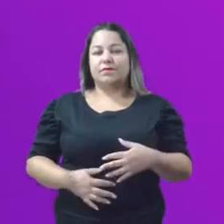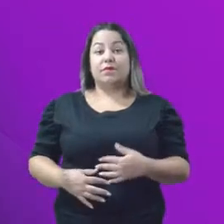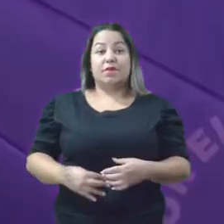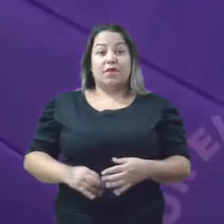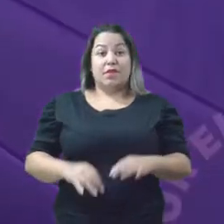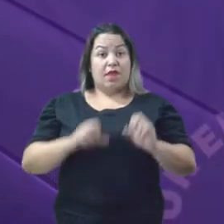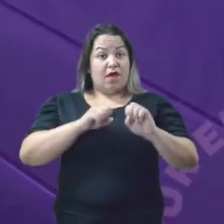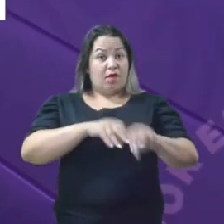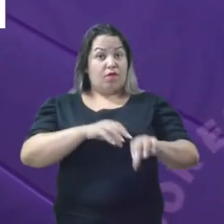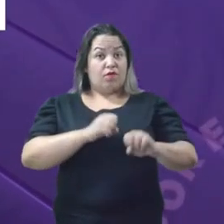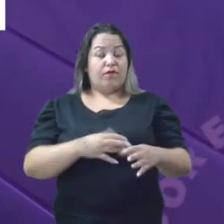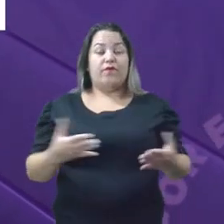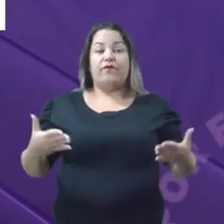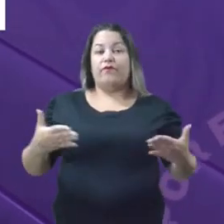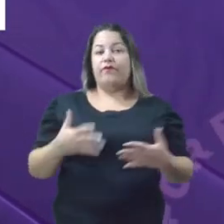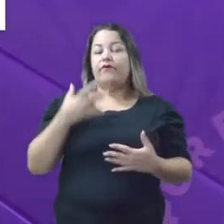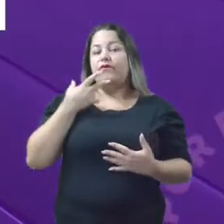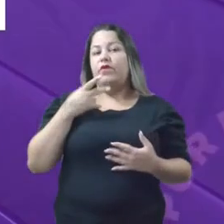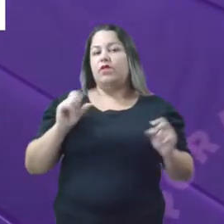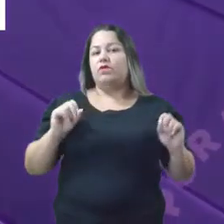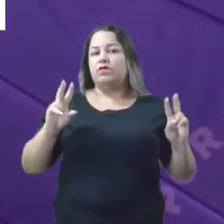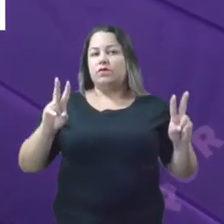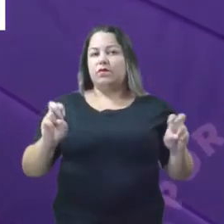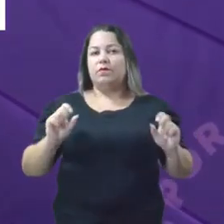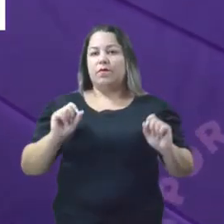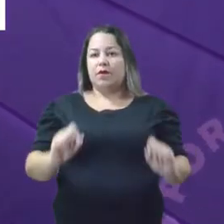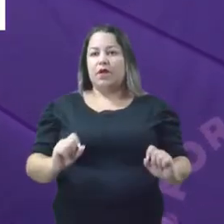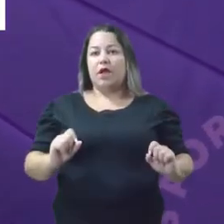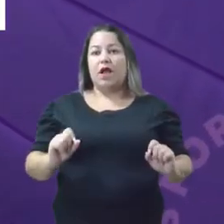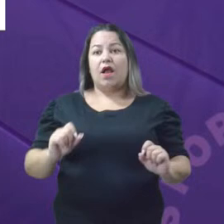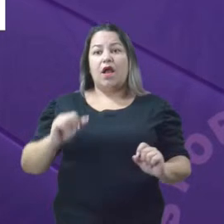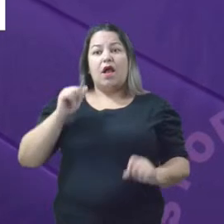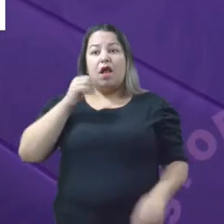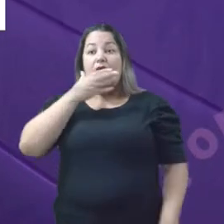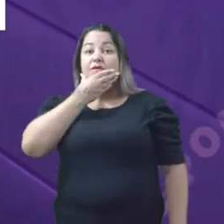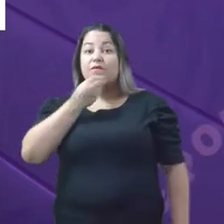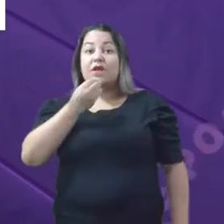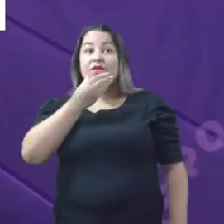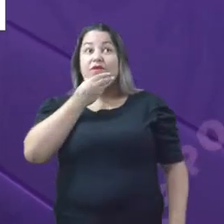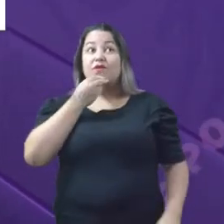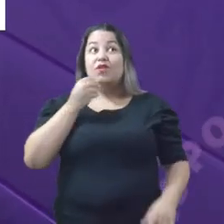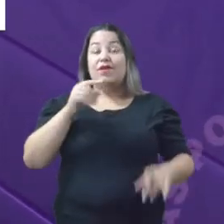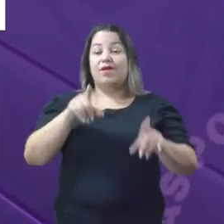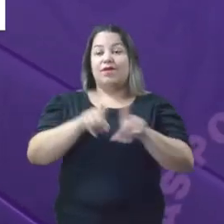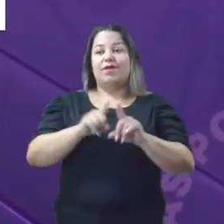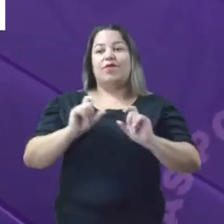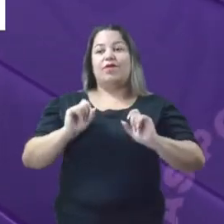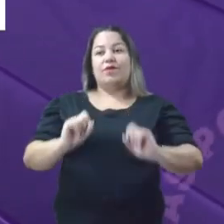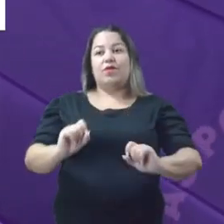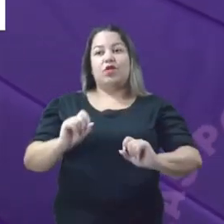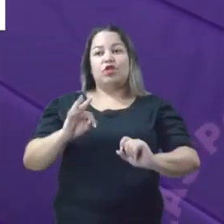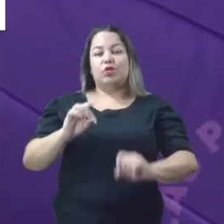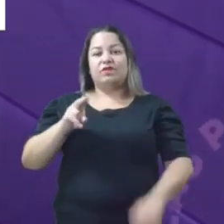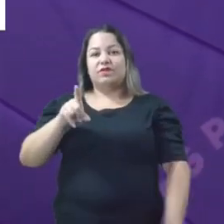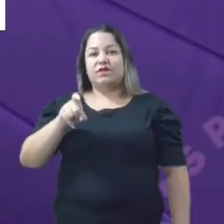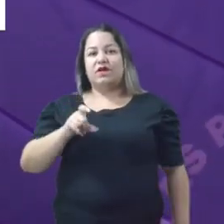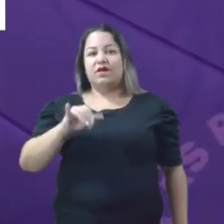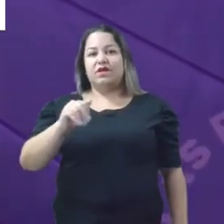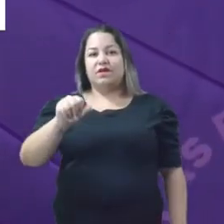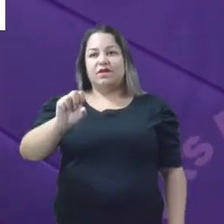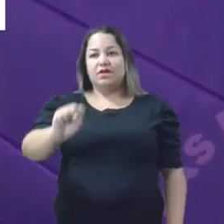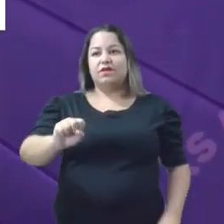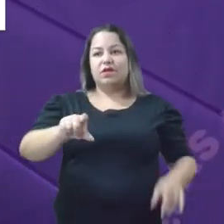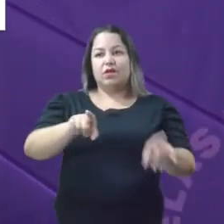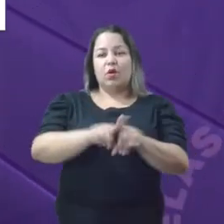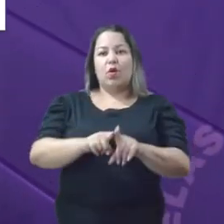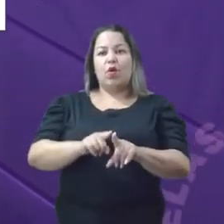Na aula de hoje, vamos falar sobre o tema As masculinidades tóxicas e seu impacto na violência de gênero,